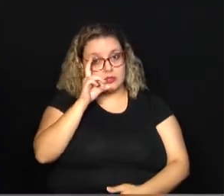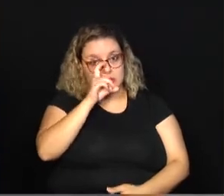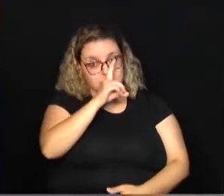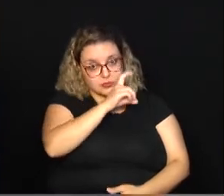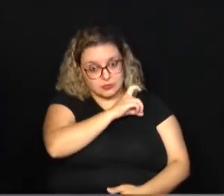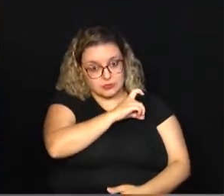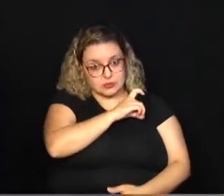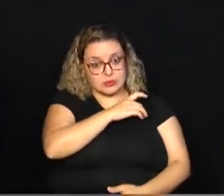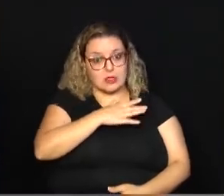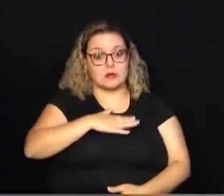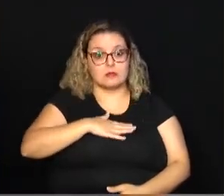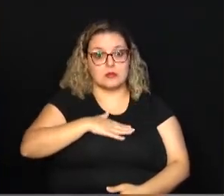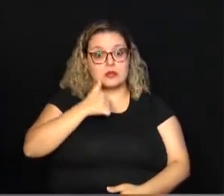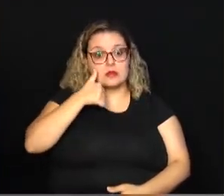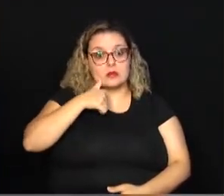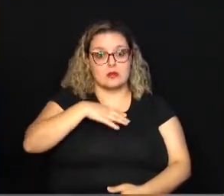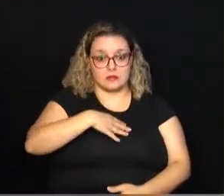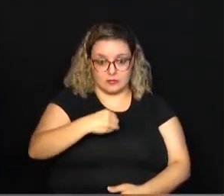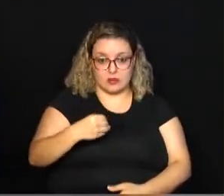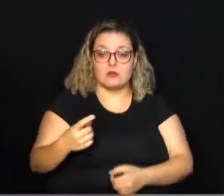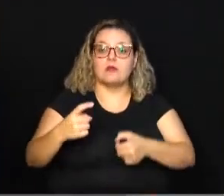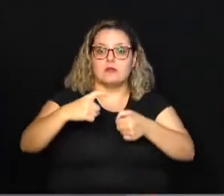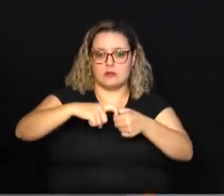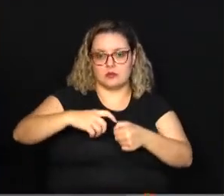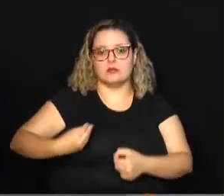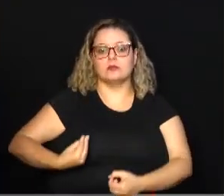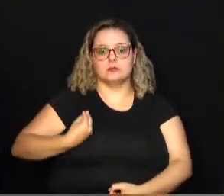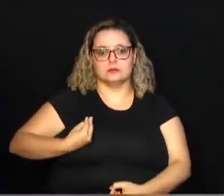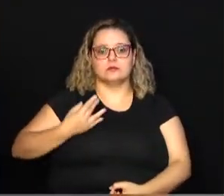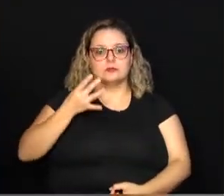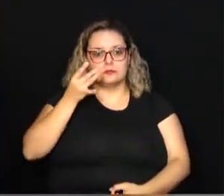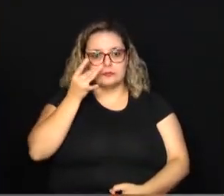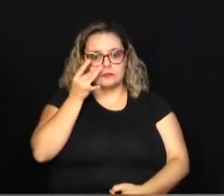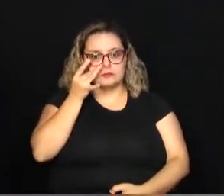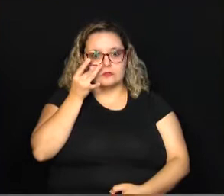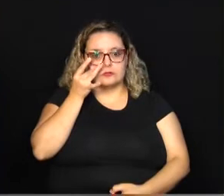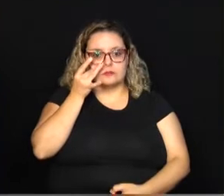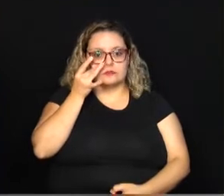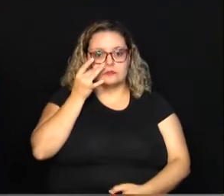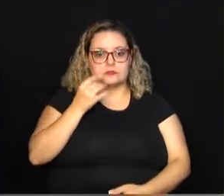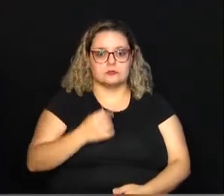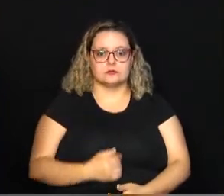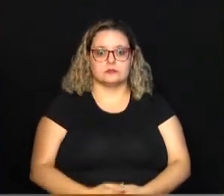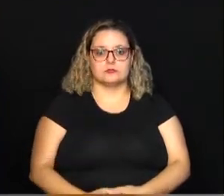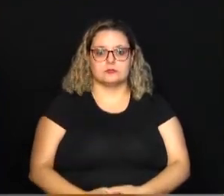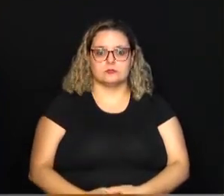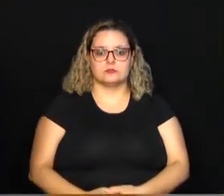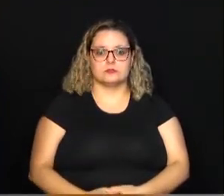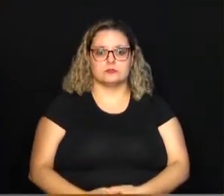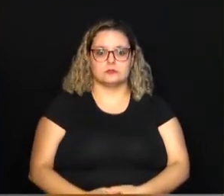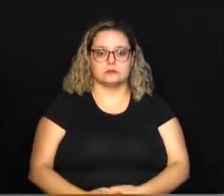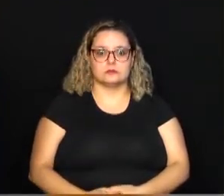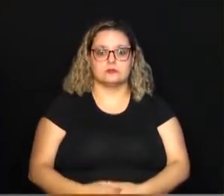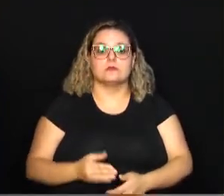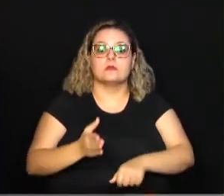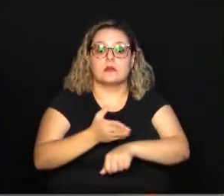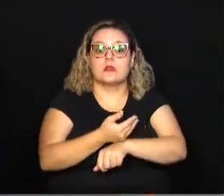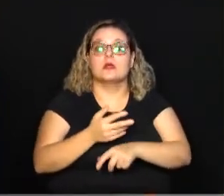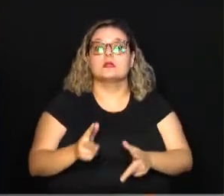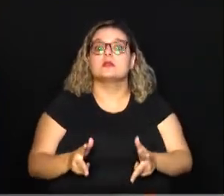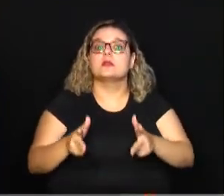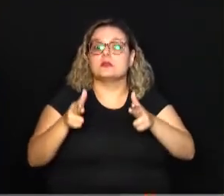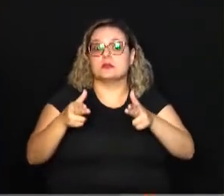Inclusive, a minha filha, ela tinha voltado à aula presencial, eu trouxe logo antes da suspensão das